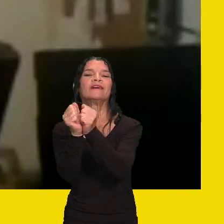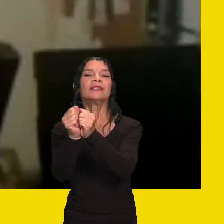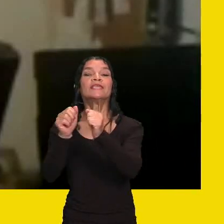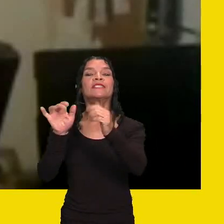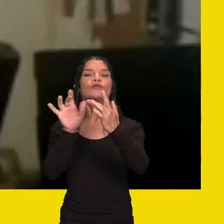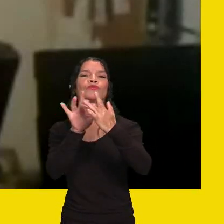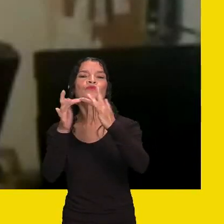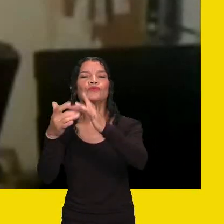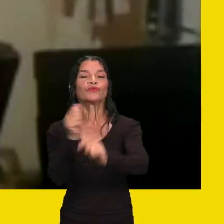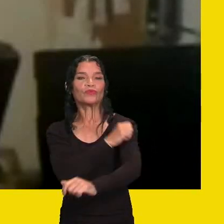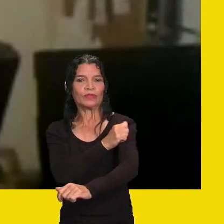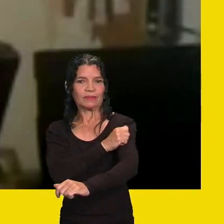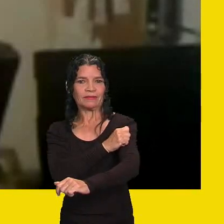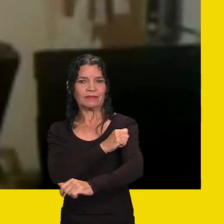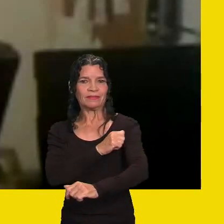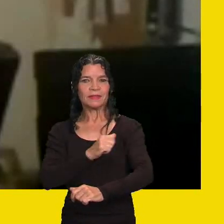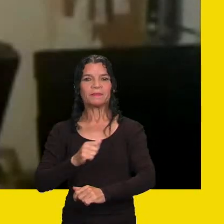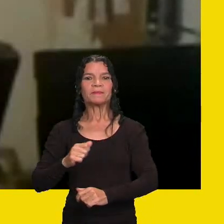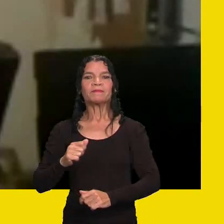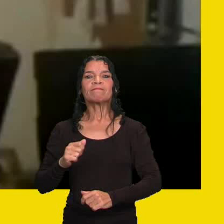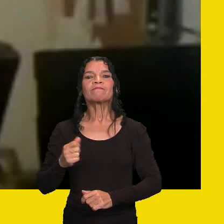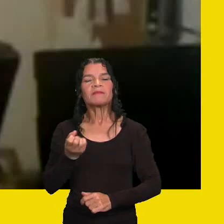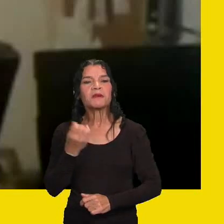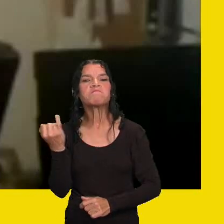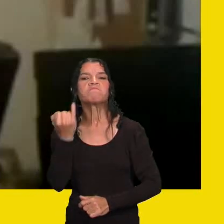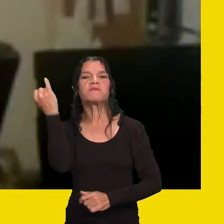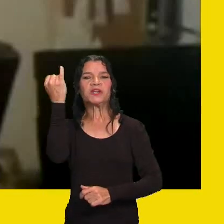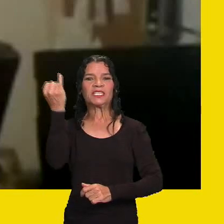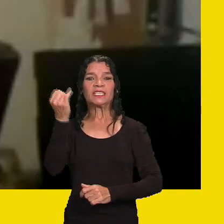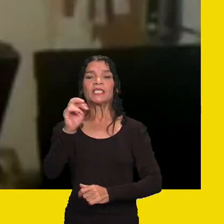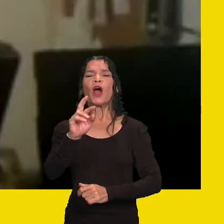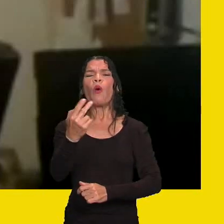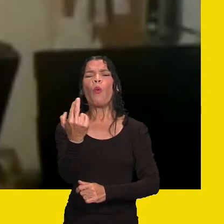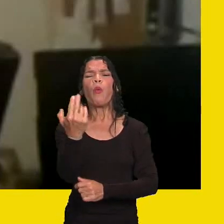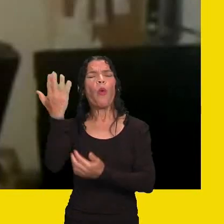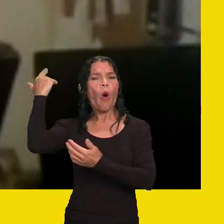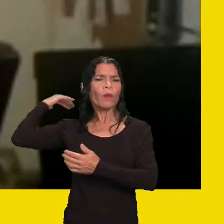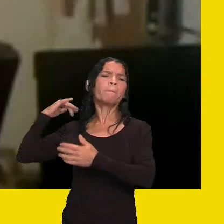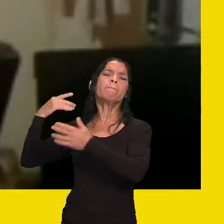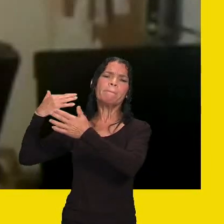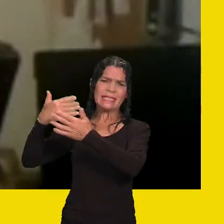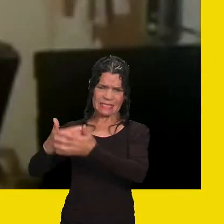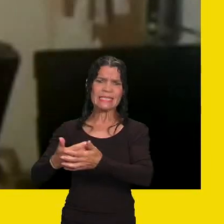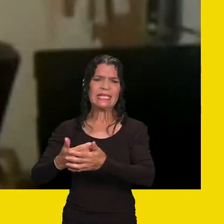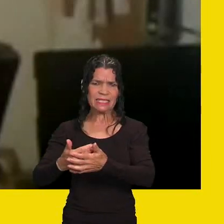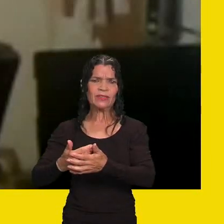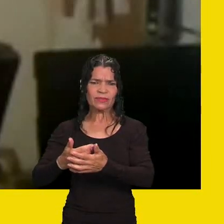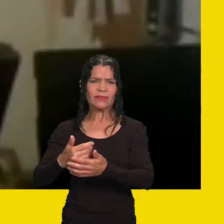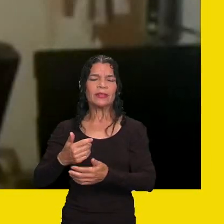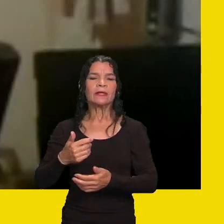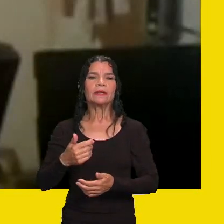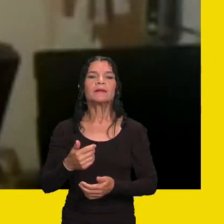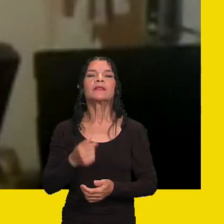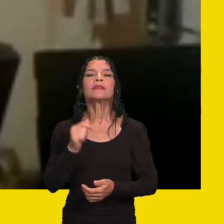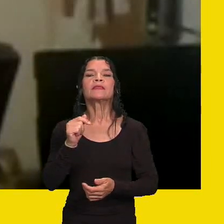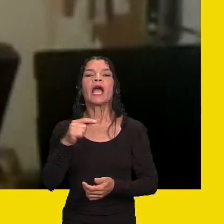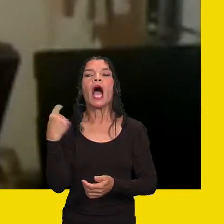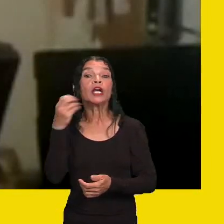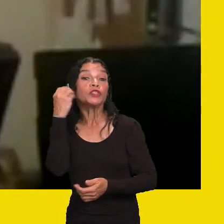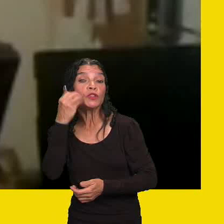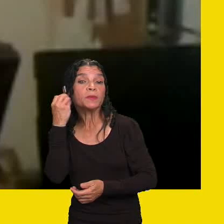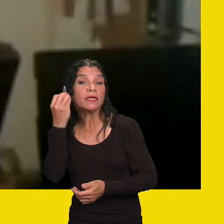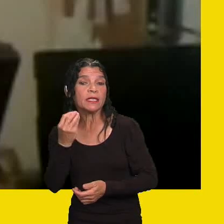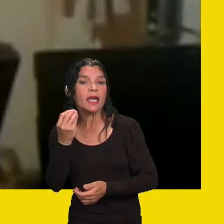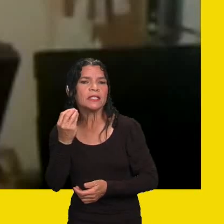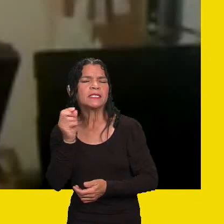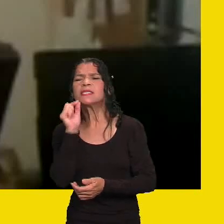tão ricas quanto foi a de Angicos, tão significativa quanto de Angicos. Aquela experiência